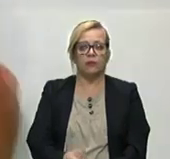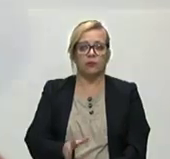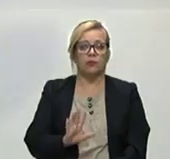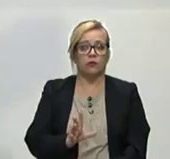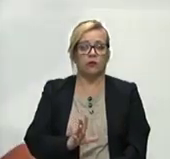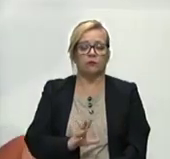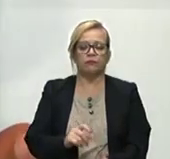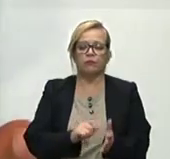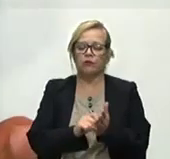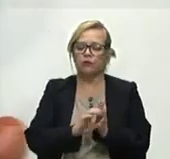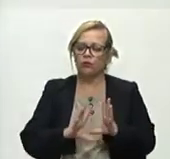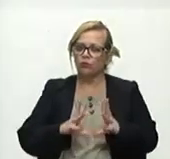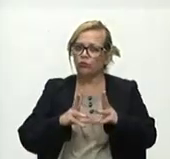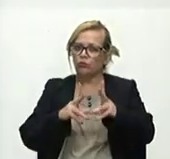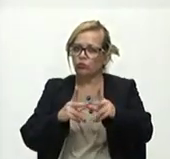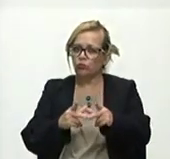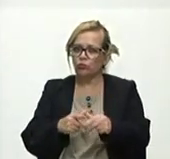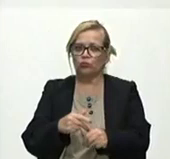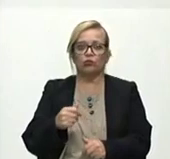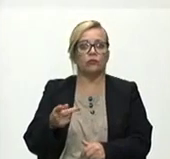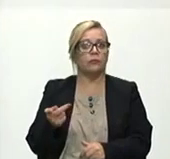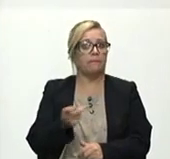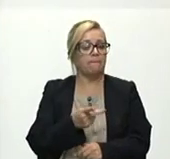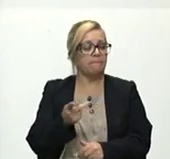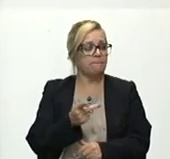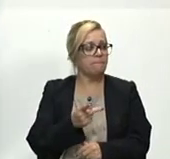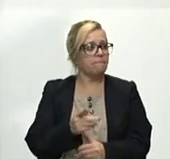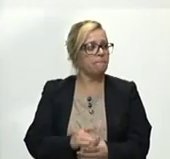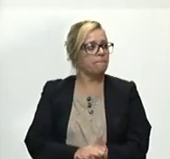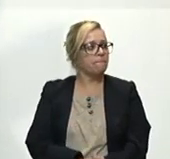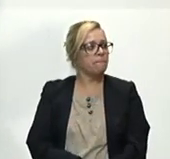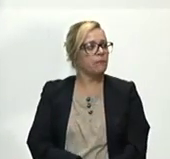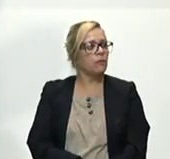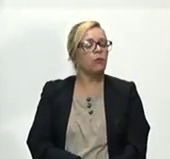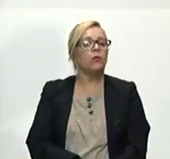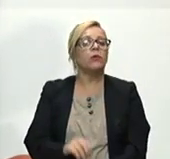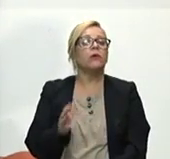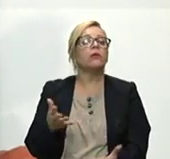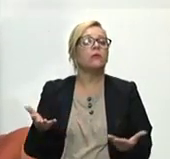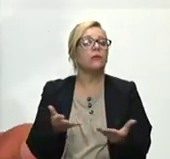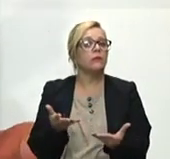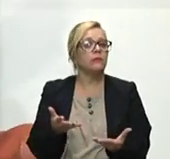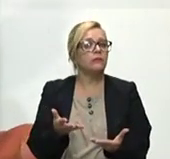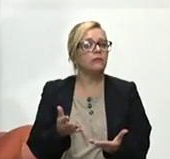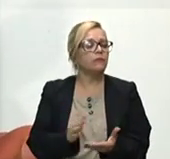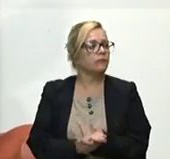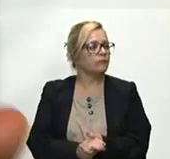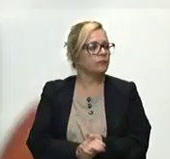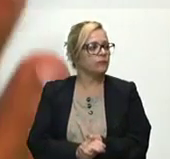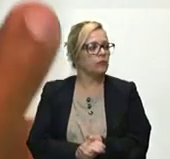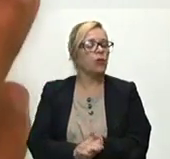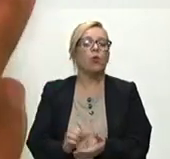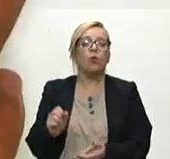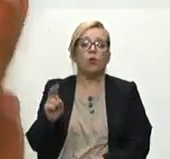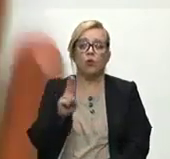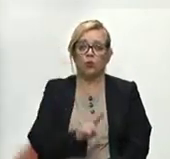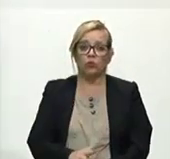registrados. Depois de registrar, o que você faz? Shift